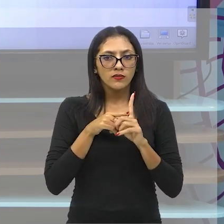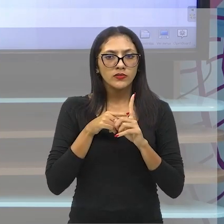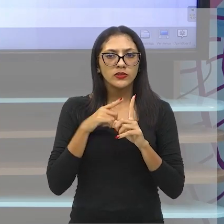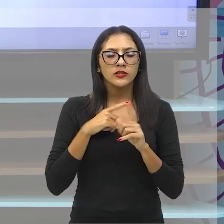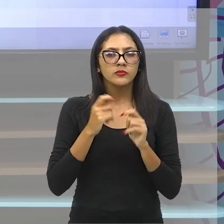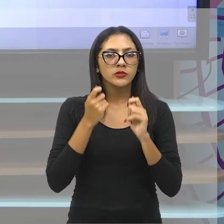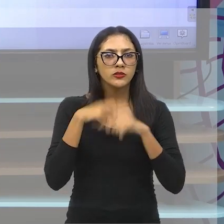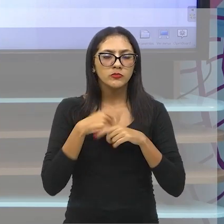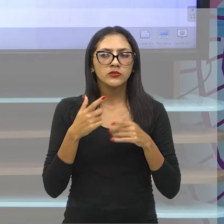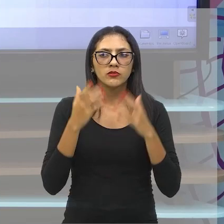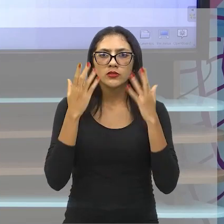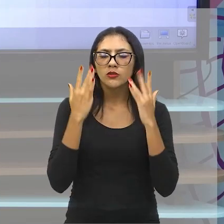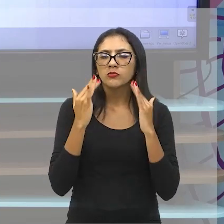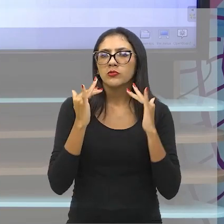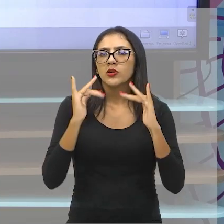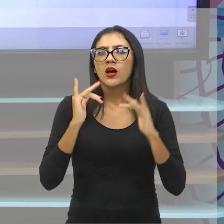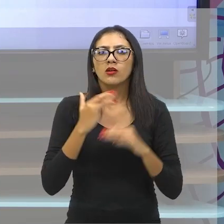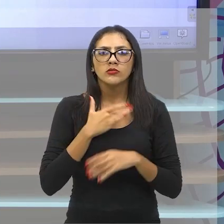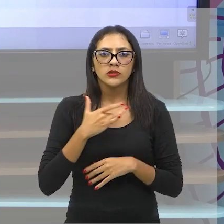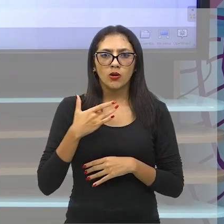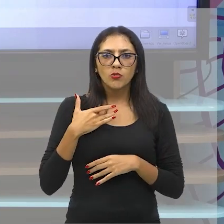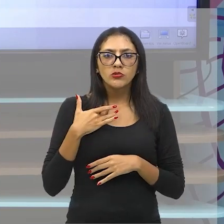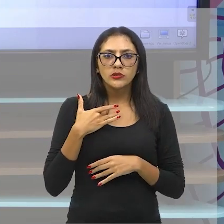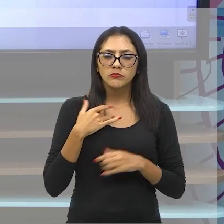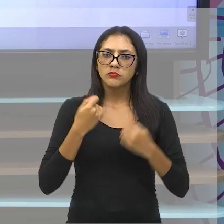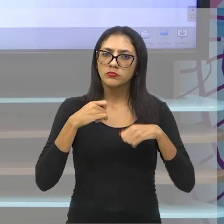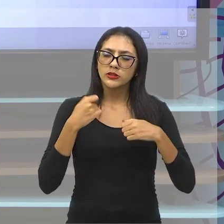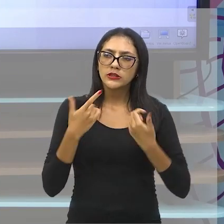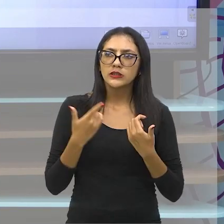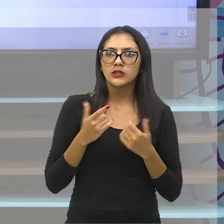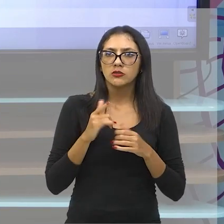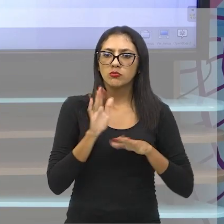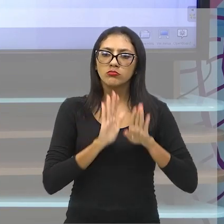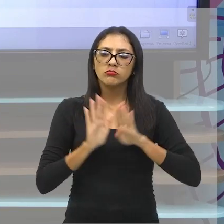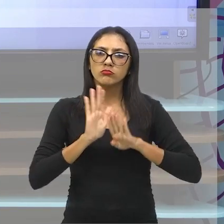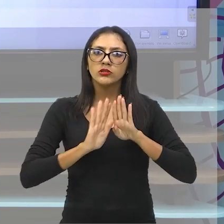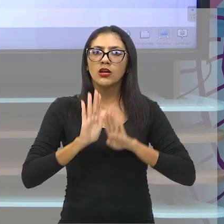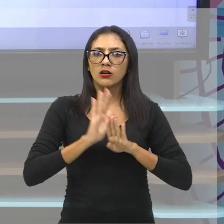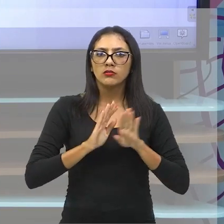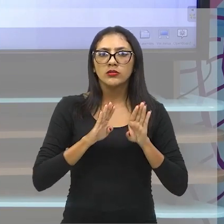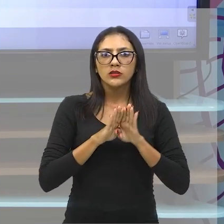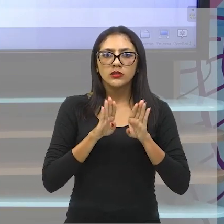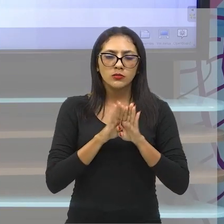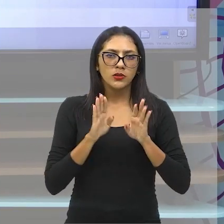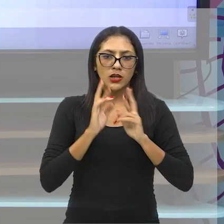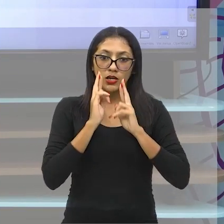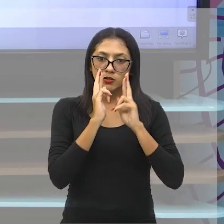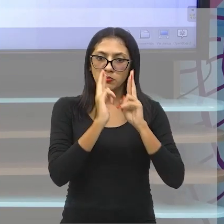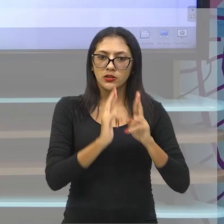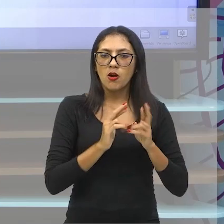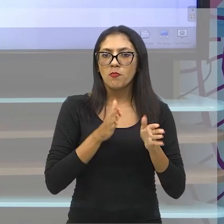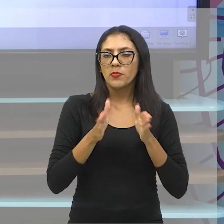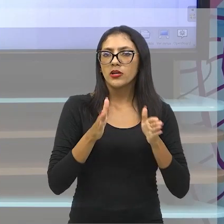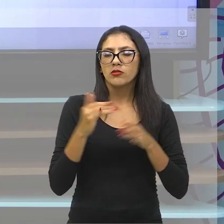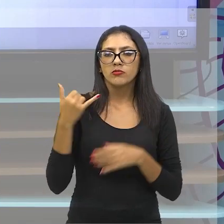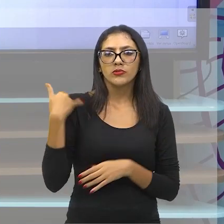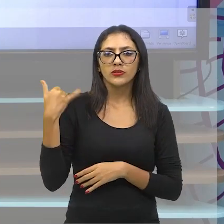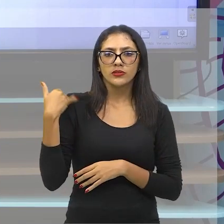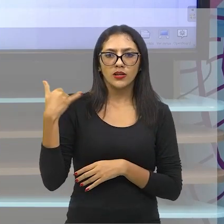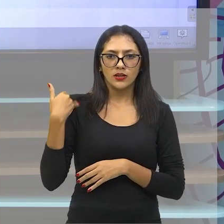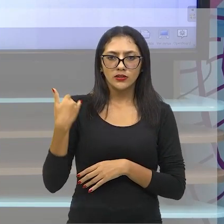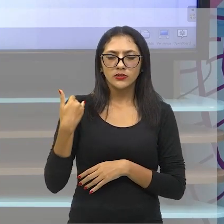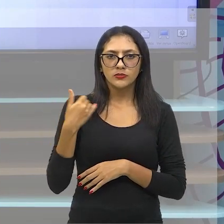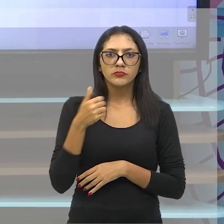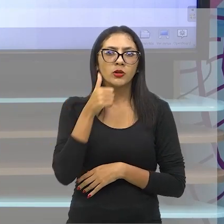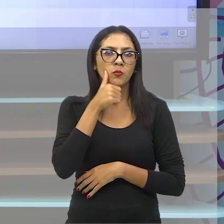acontecer de uma forma saudável, é importante tomar ali alguns cuidados, né, e respeitar uma idade ali adequada, né, da mulher, né, que às